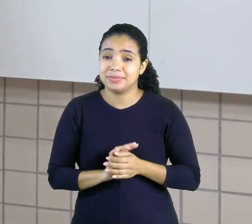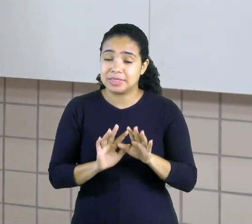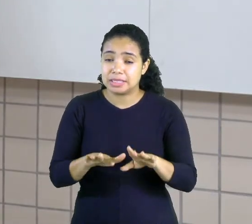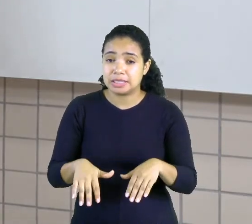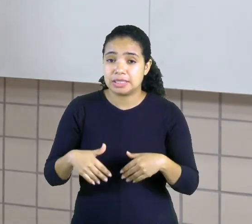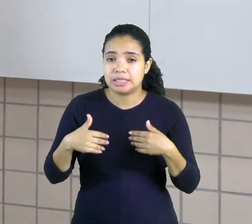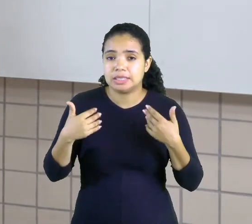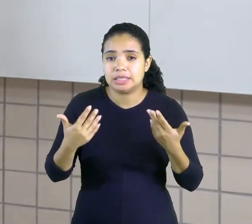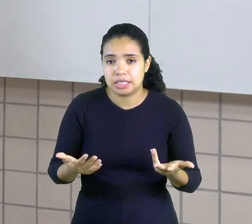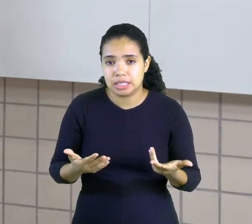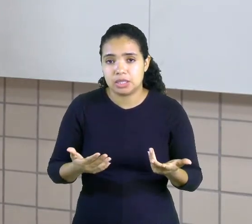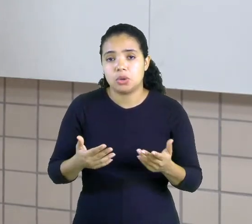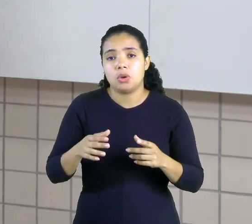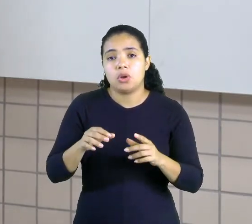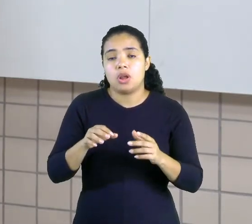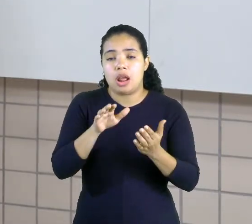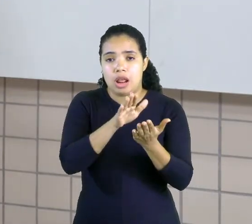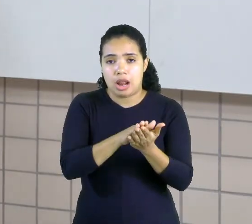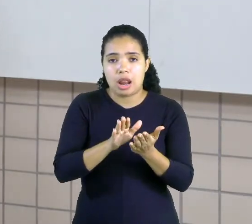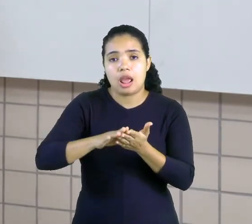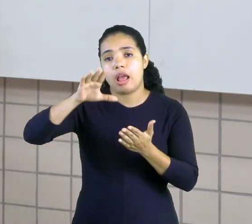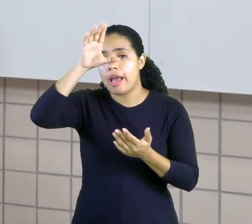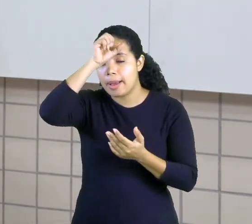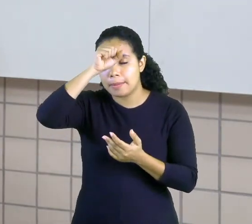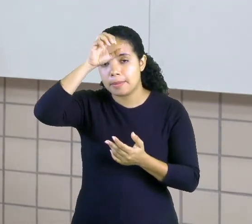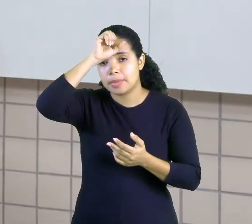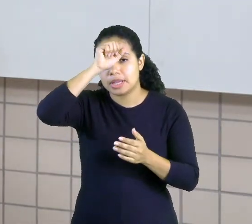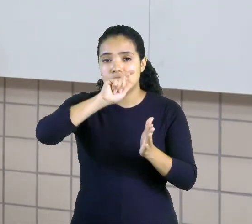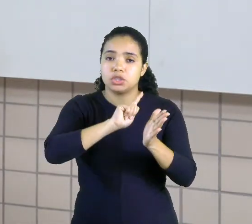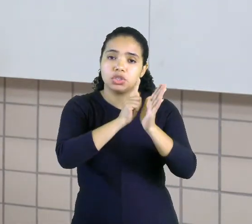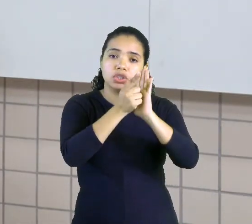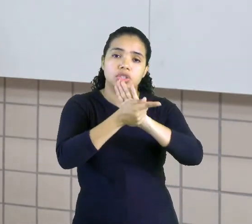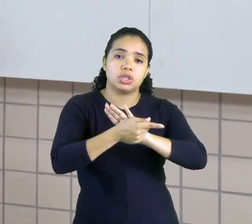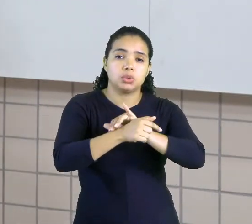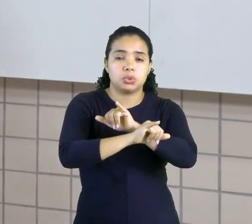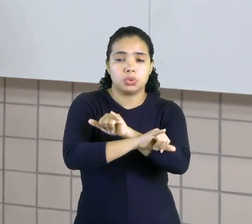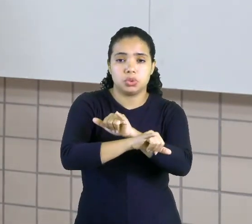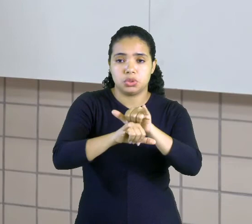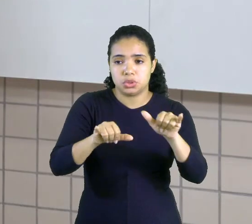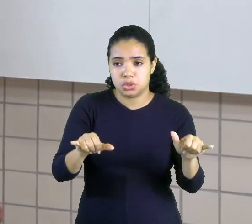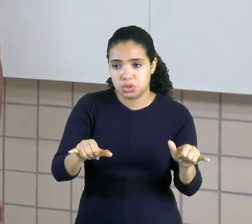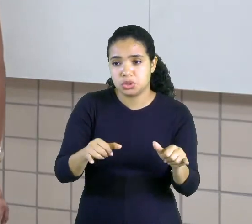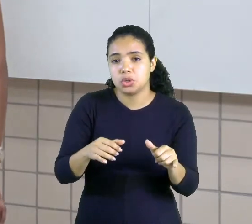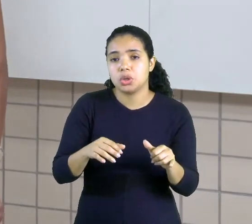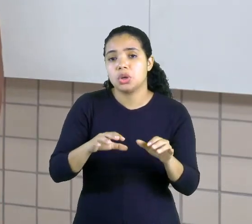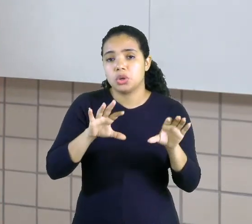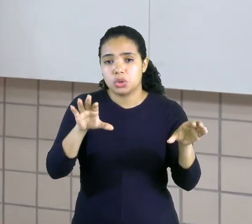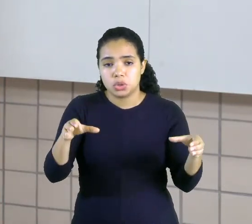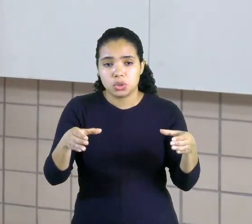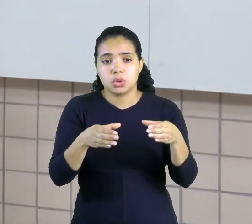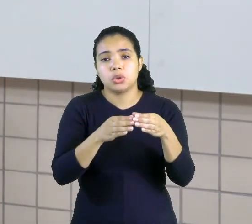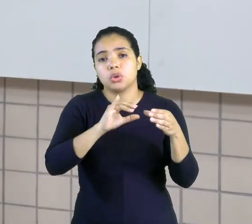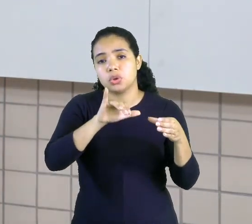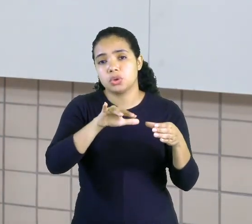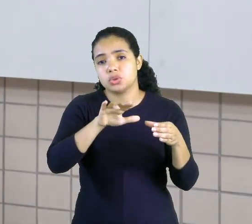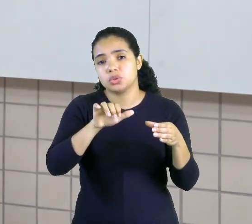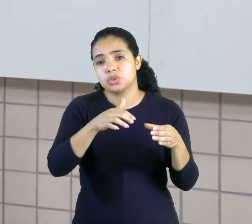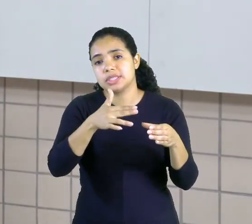Então, nesta teleaula aprendemos sobre gênero notícia e conjunções